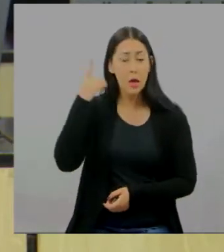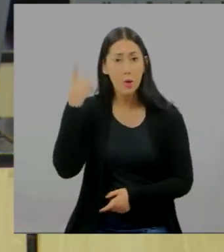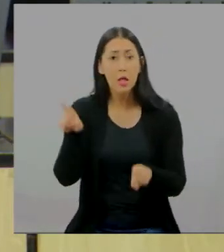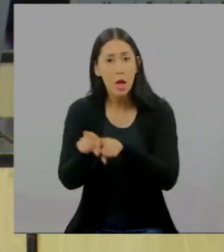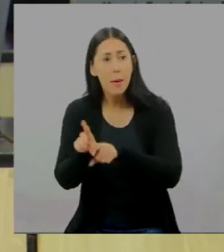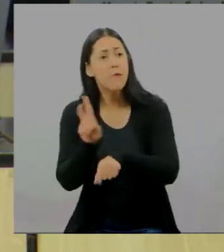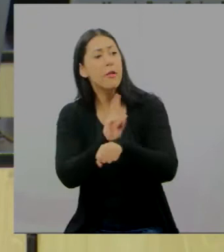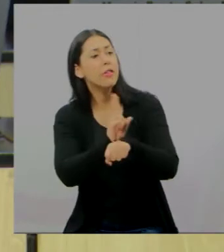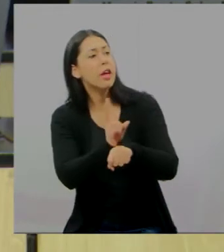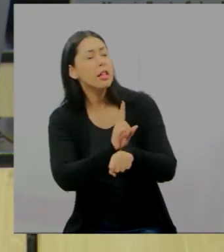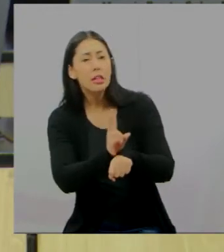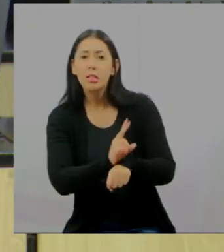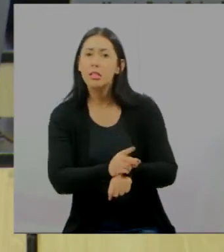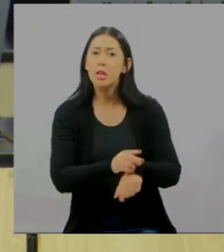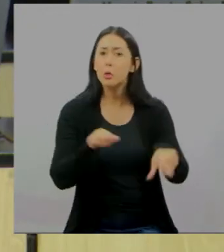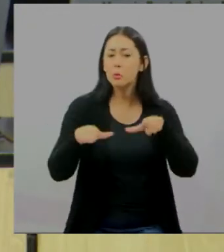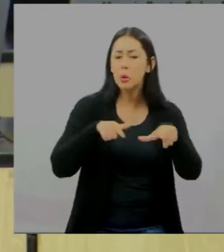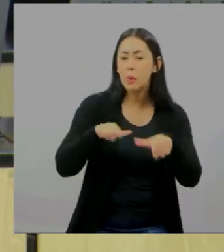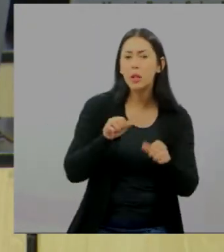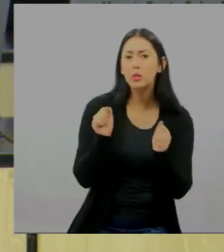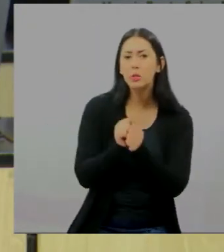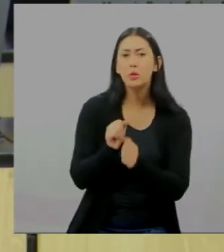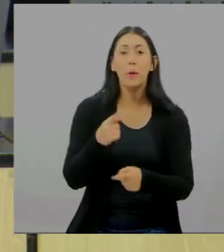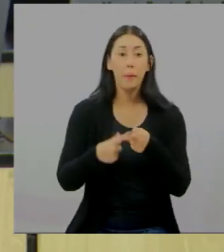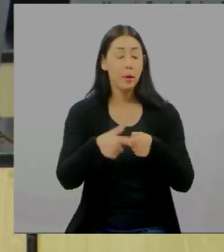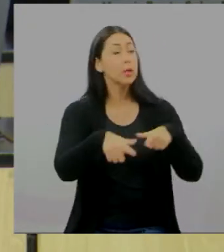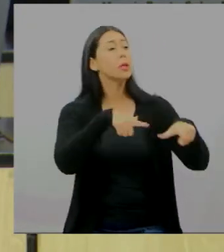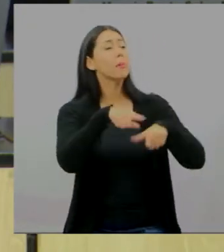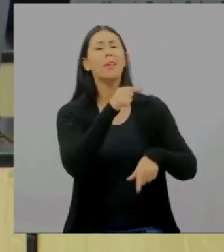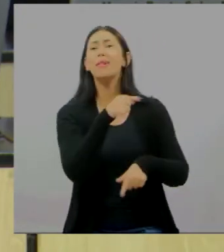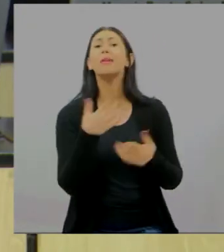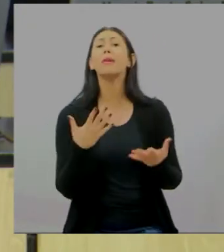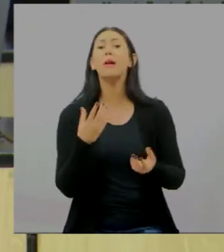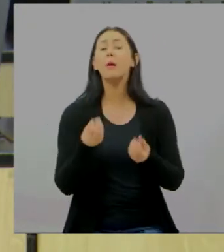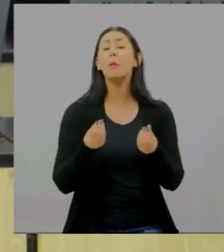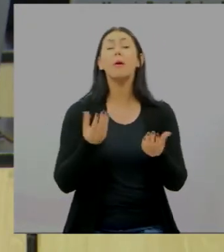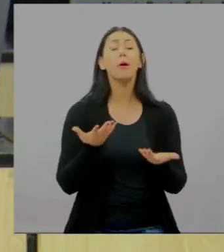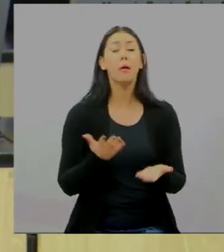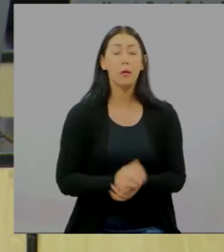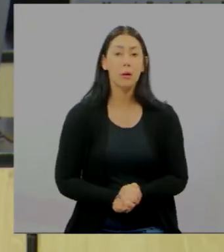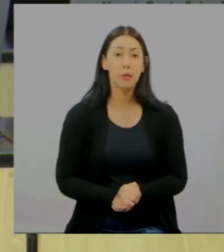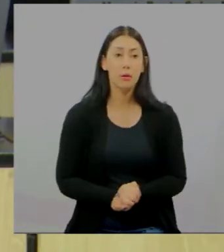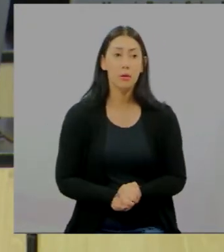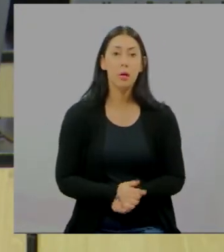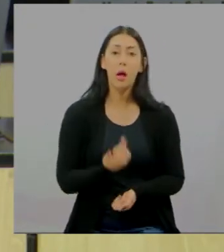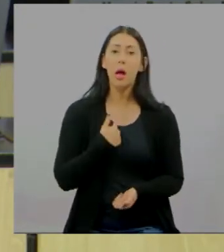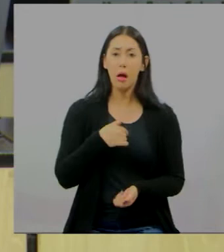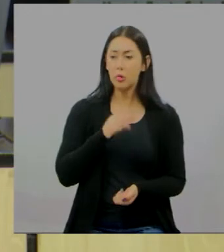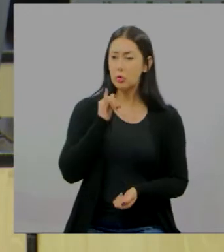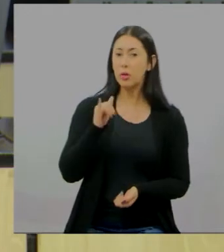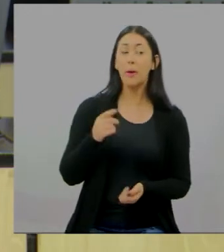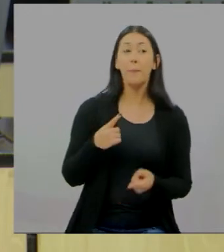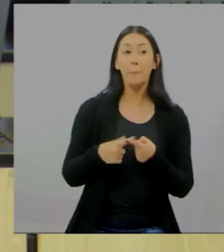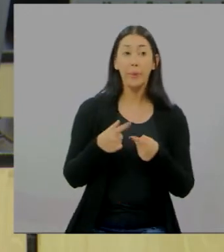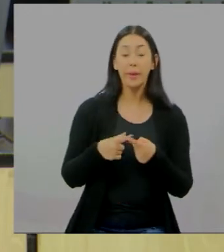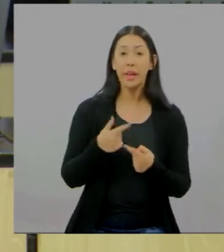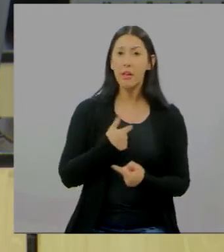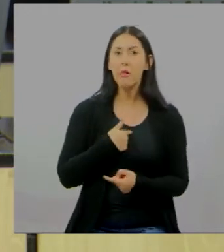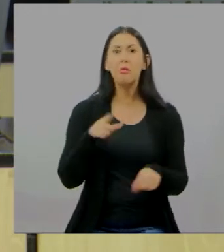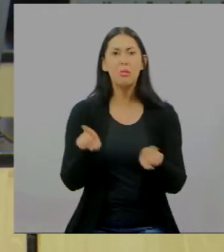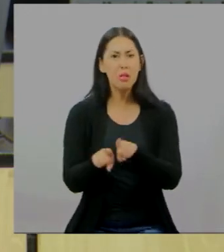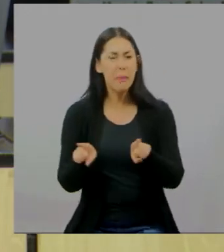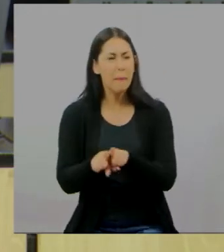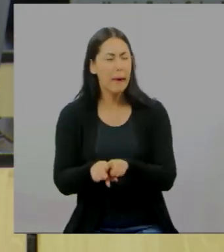dela, né, com relação ao trabalho deles também. Eu acho que fica aí a minha manifestação, porque eu também achei